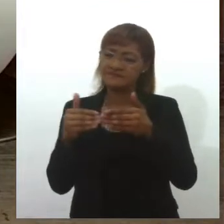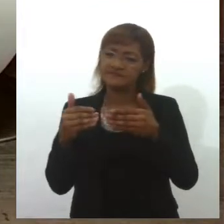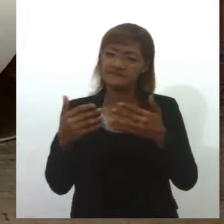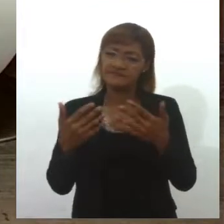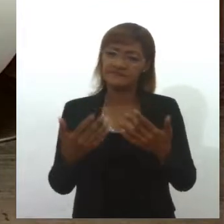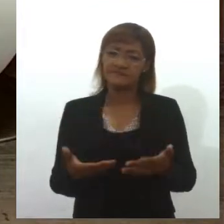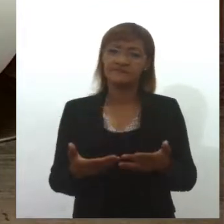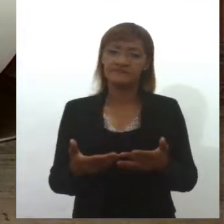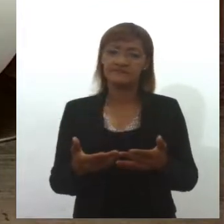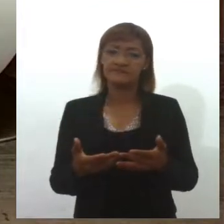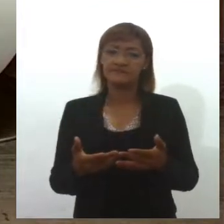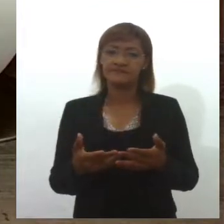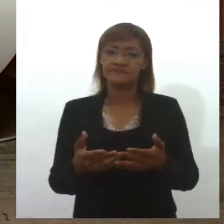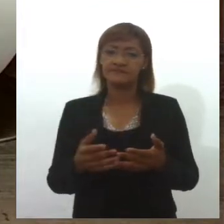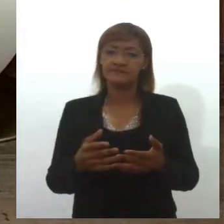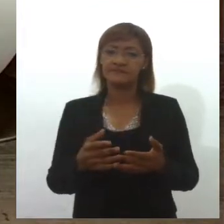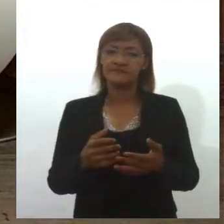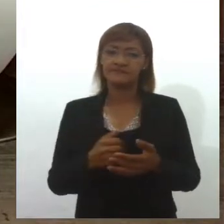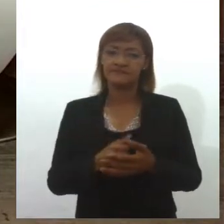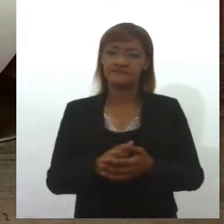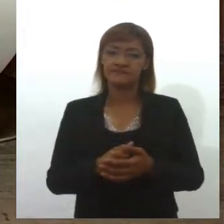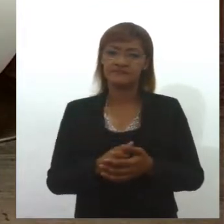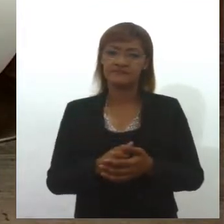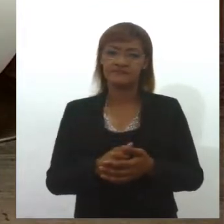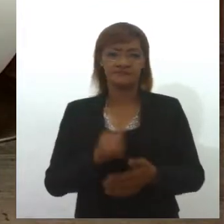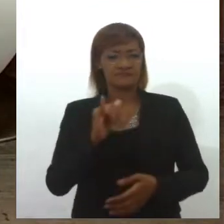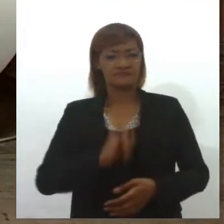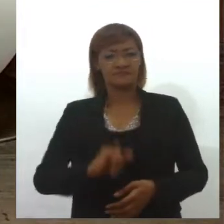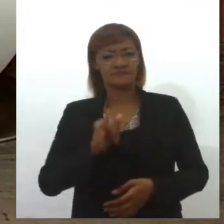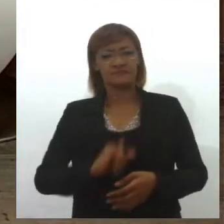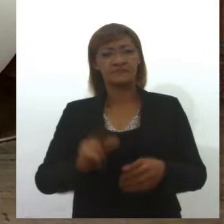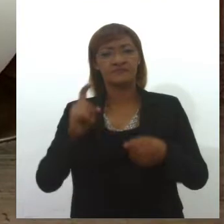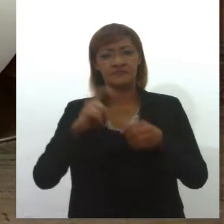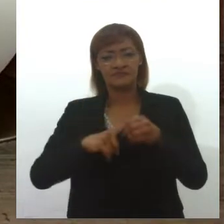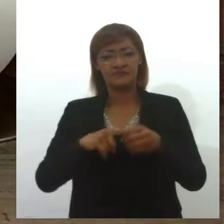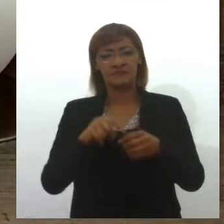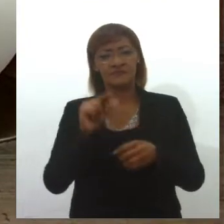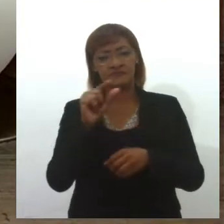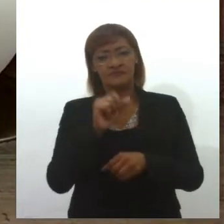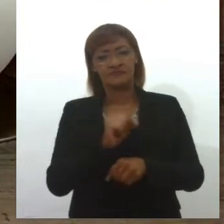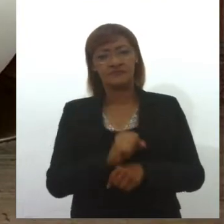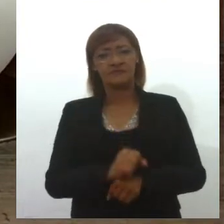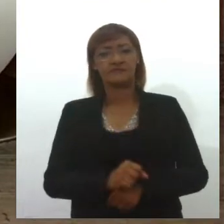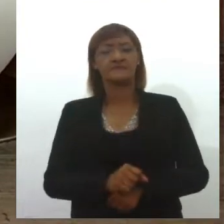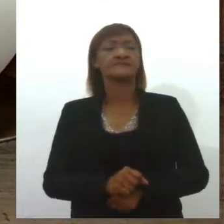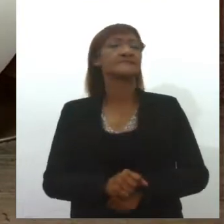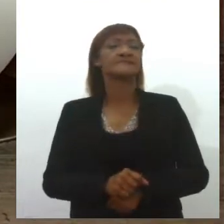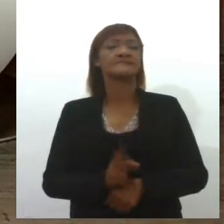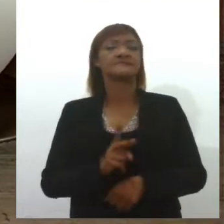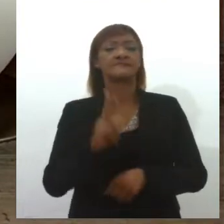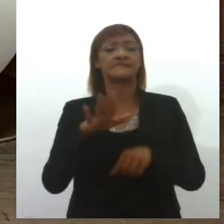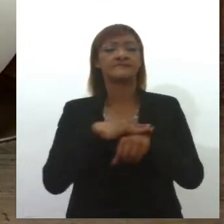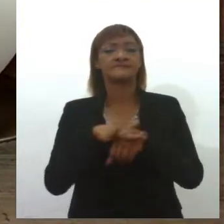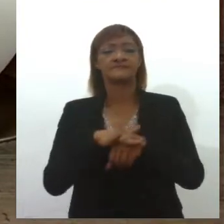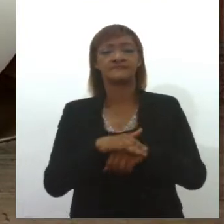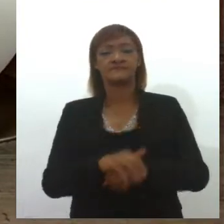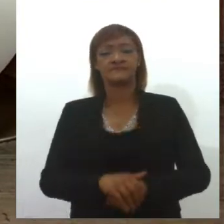mobilizam toda a direção do país. Então nós vamos a um breve intervalo e a gente volta já já para continuar essa conversa com o entrevistado. Até